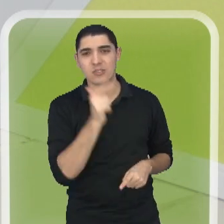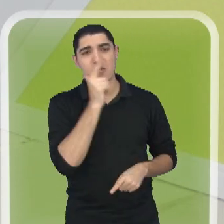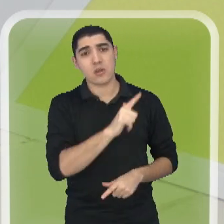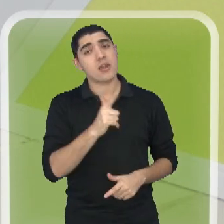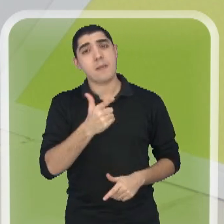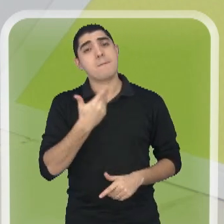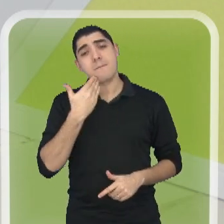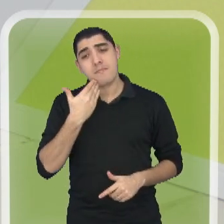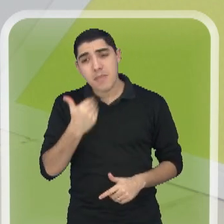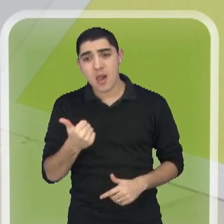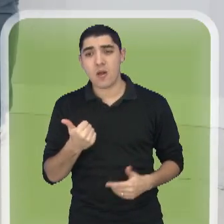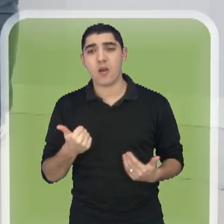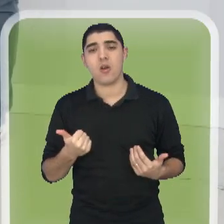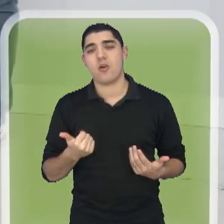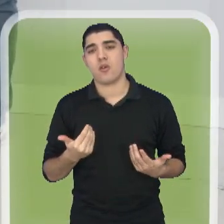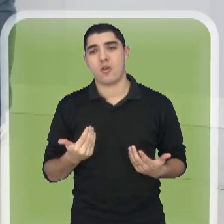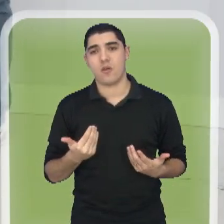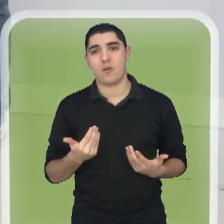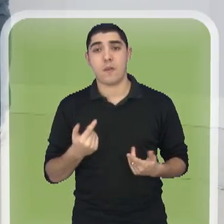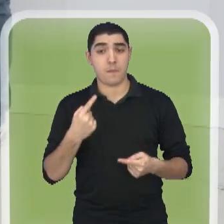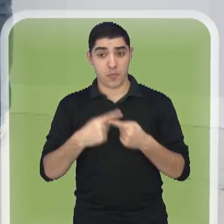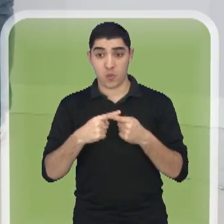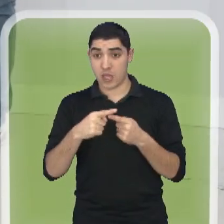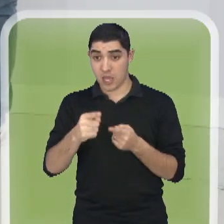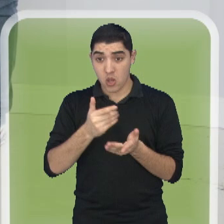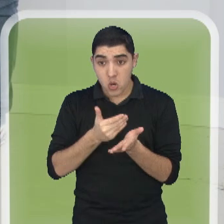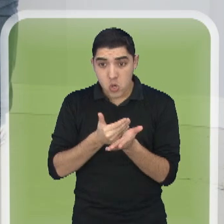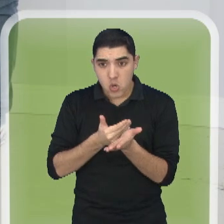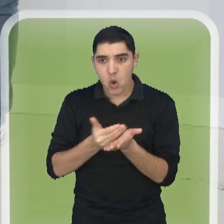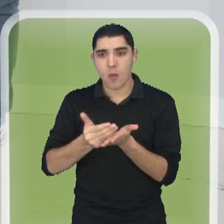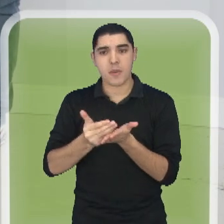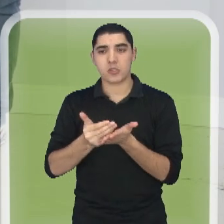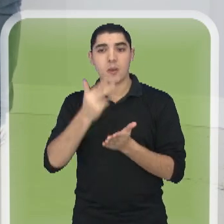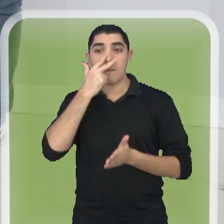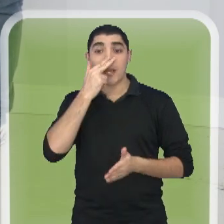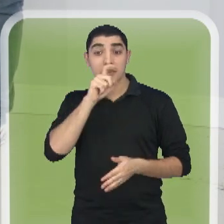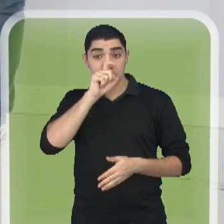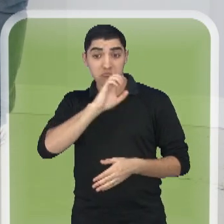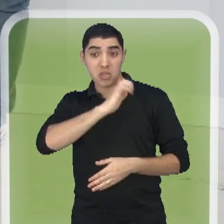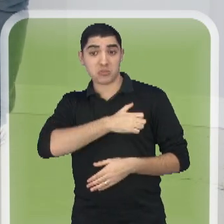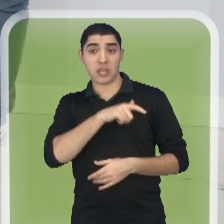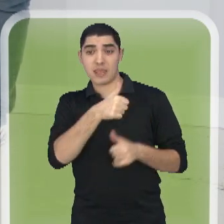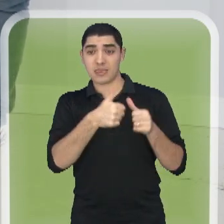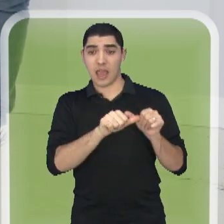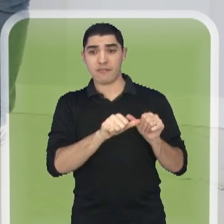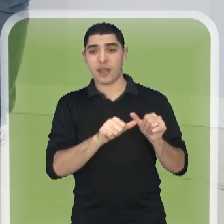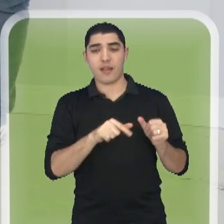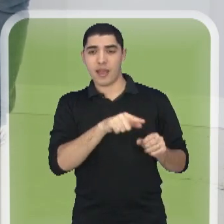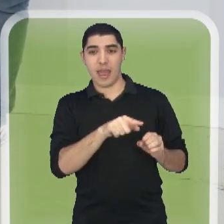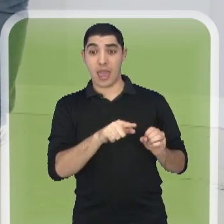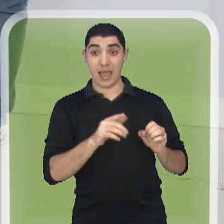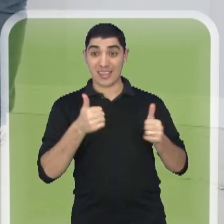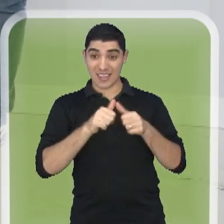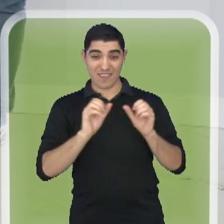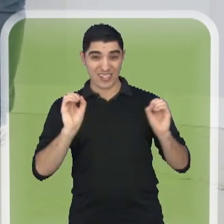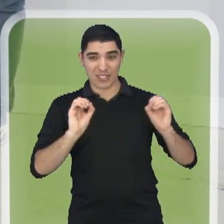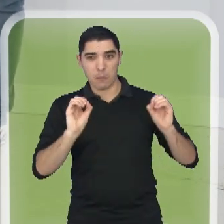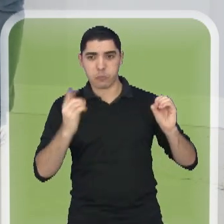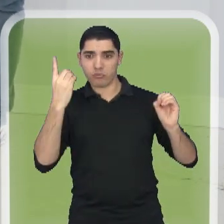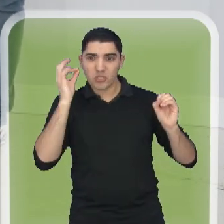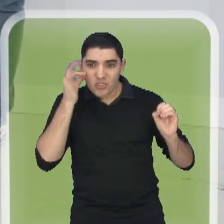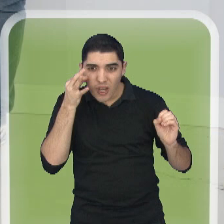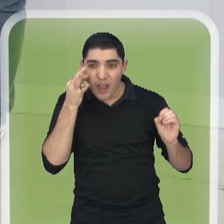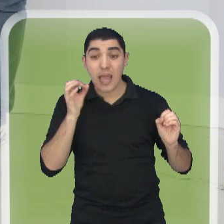já vir, porque o jogo começou como se o São José não tivesse a vantagem, porque já tomou gol logo a 1 minuto e meio. Se o São José